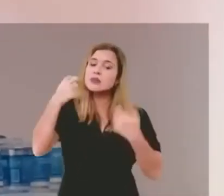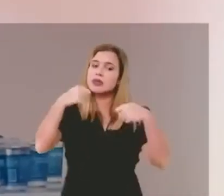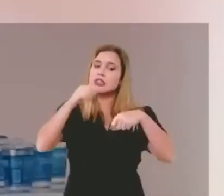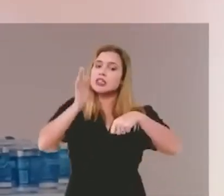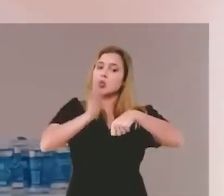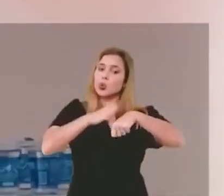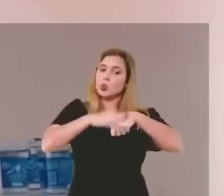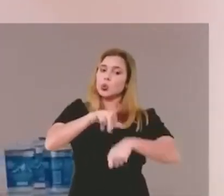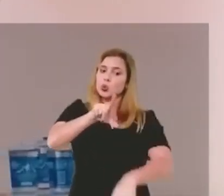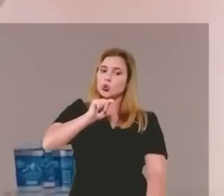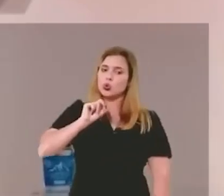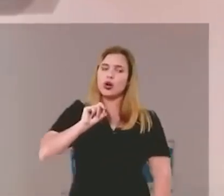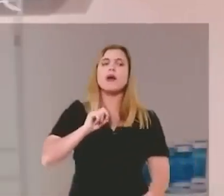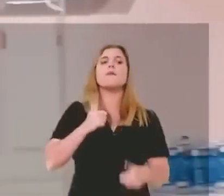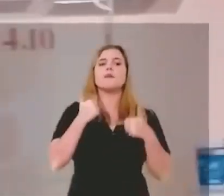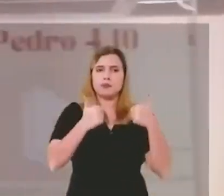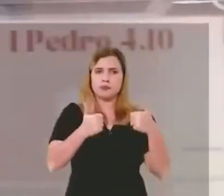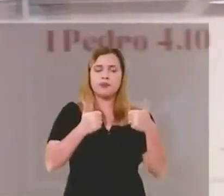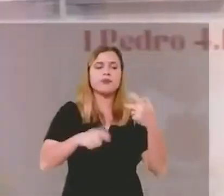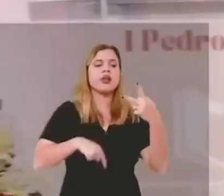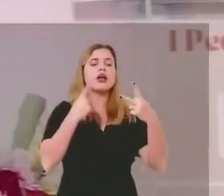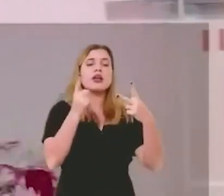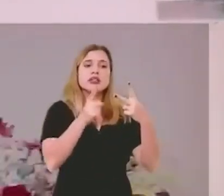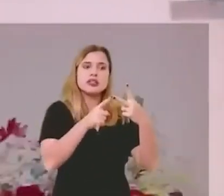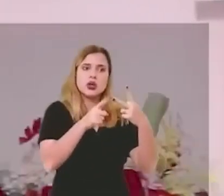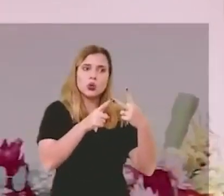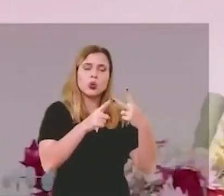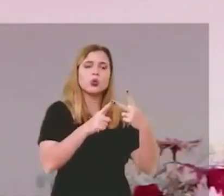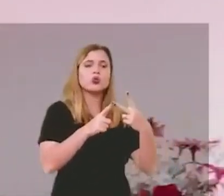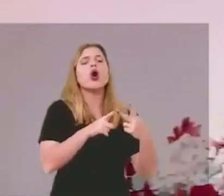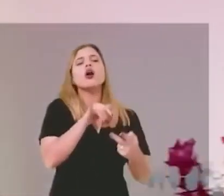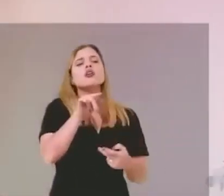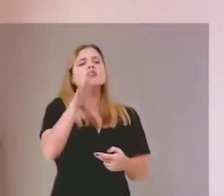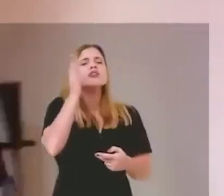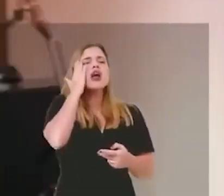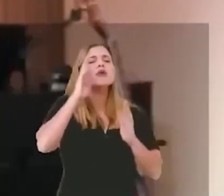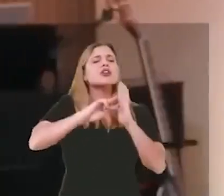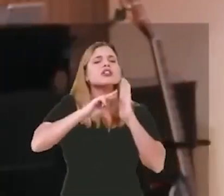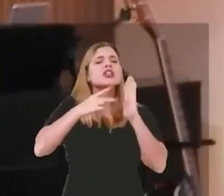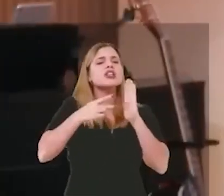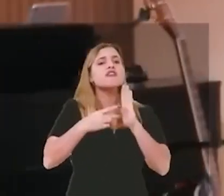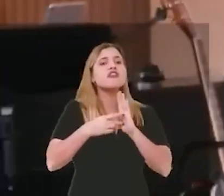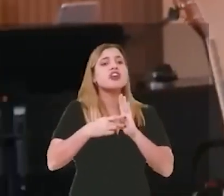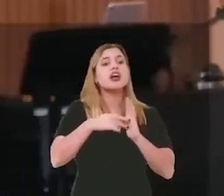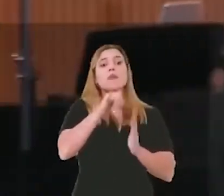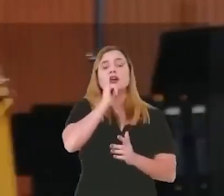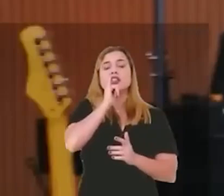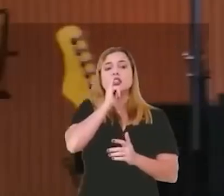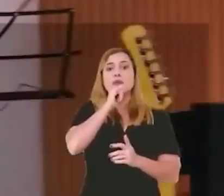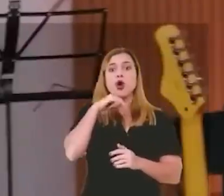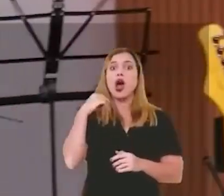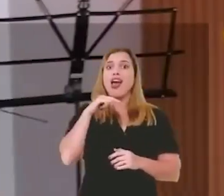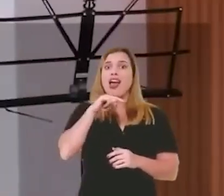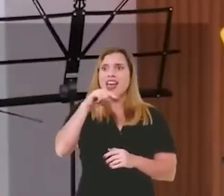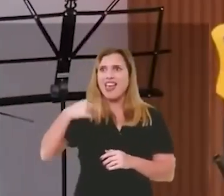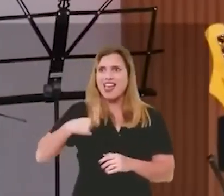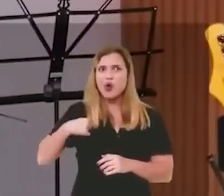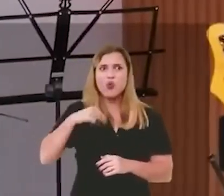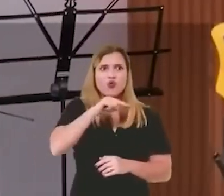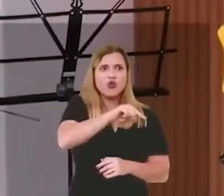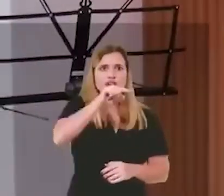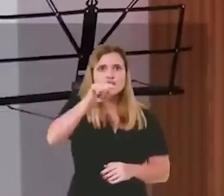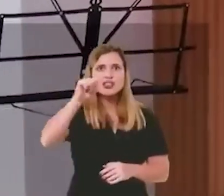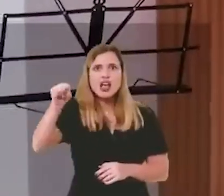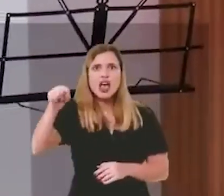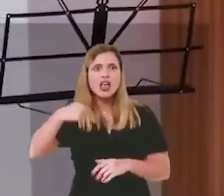Segundo, os quais não nasceram do sangue, nem da vontade da carne. Sabe o que significa isso? Nenhum de nós tem poder